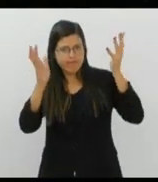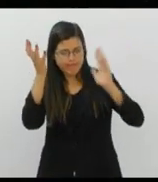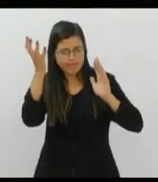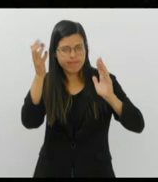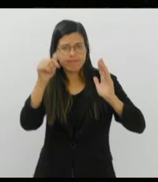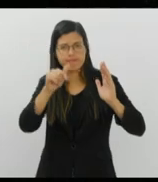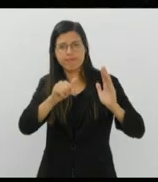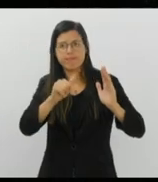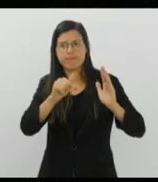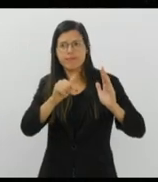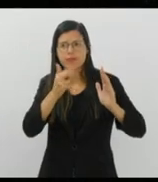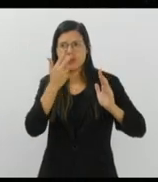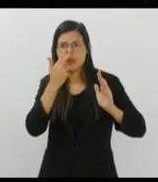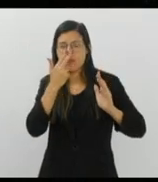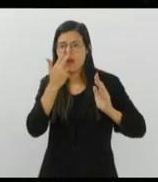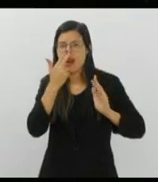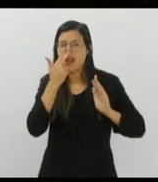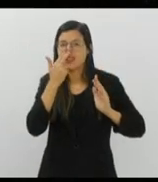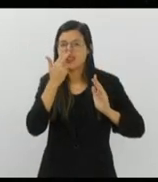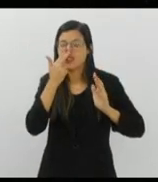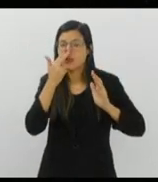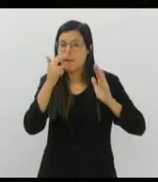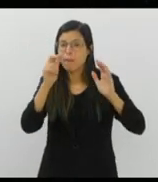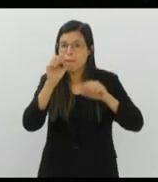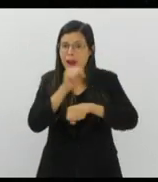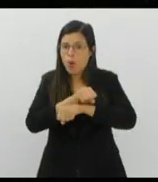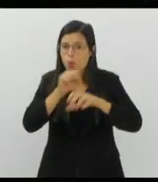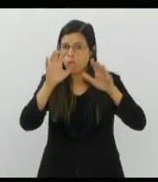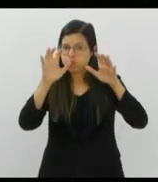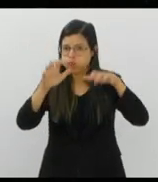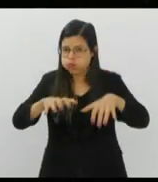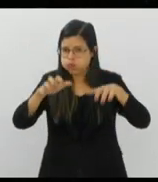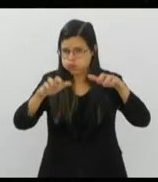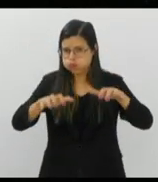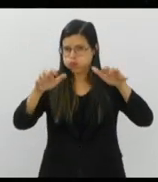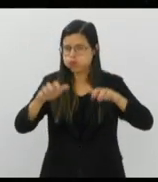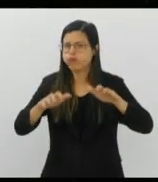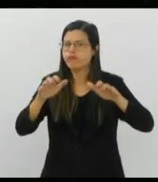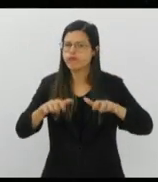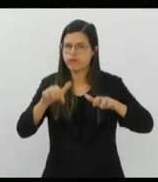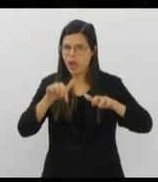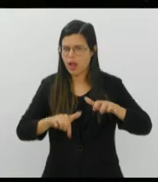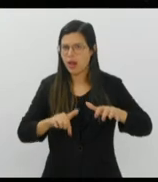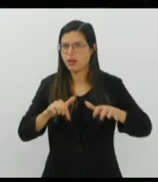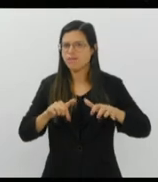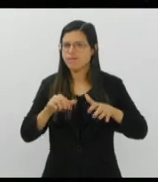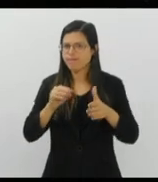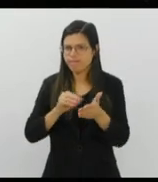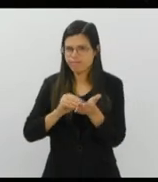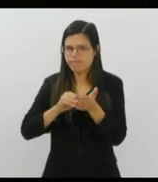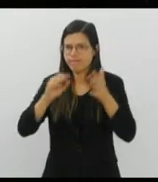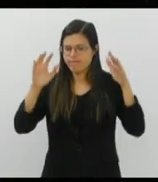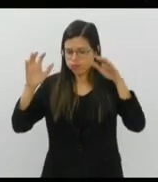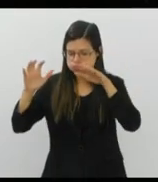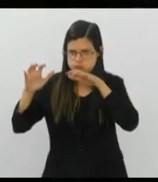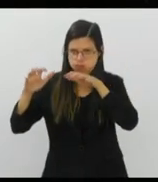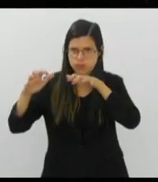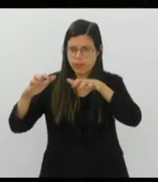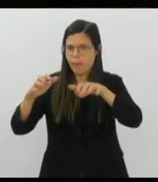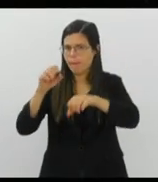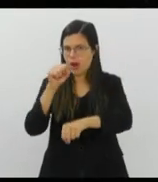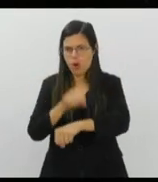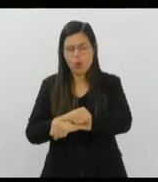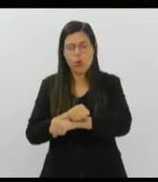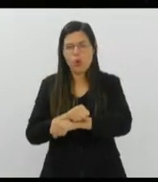uma estiagem brutal no Brasil. Estiagem é a falta de chuva,